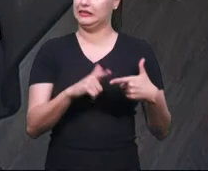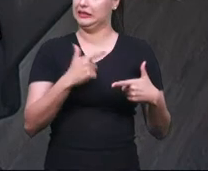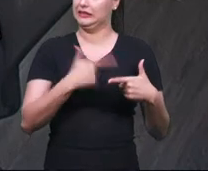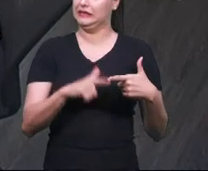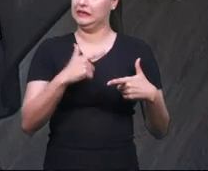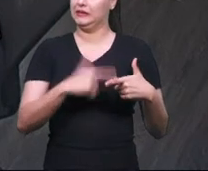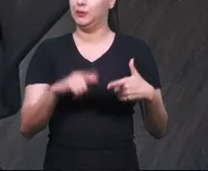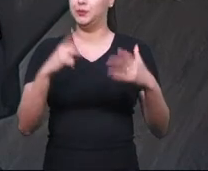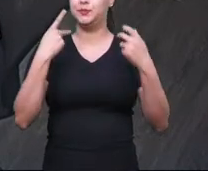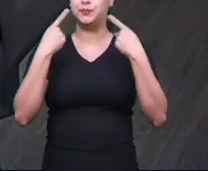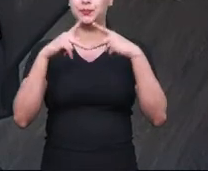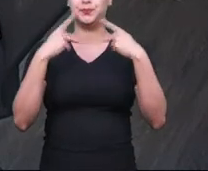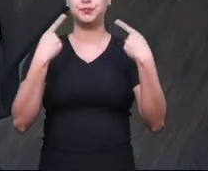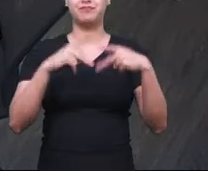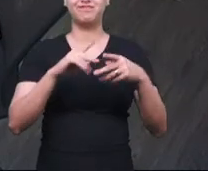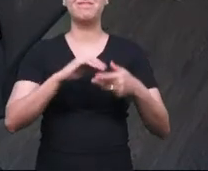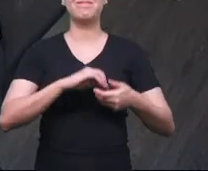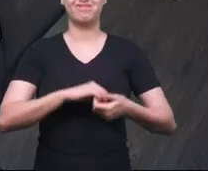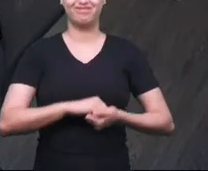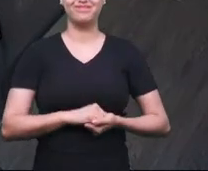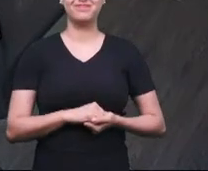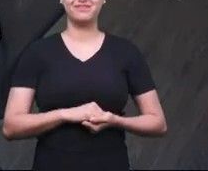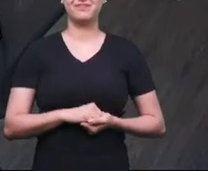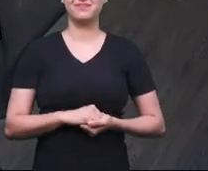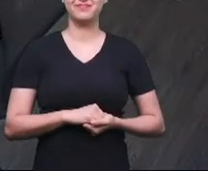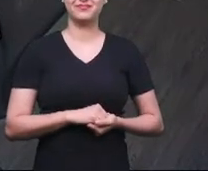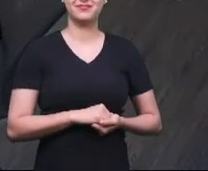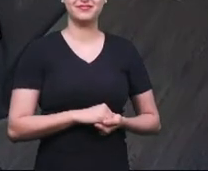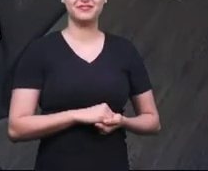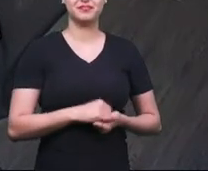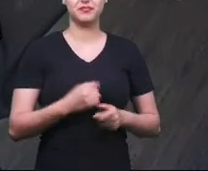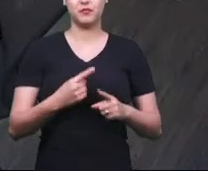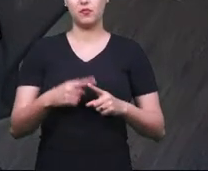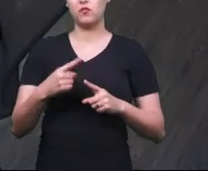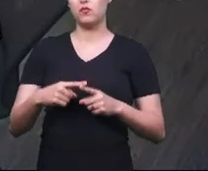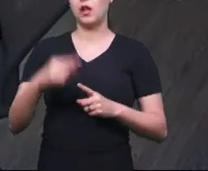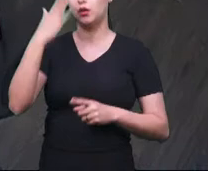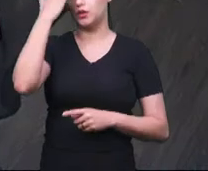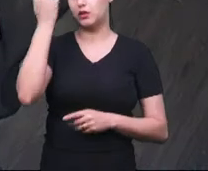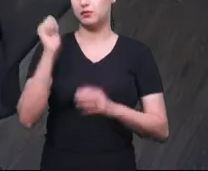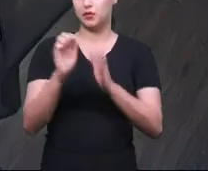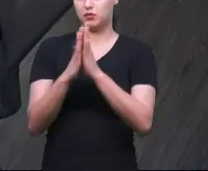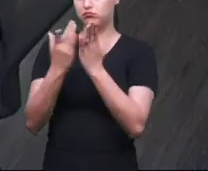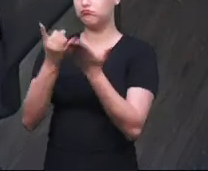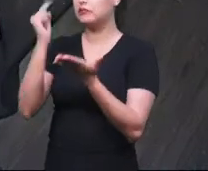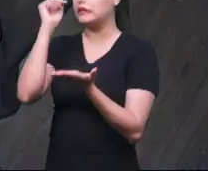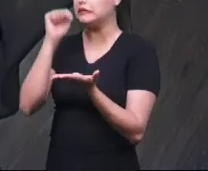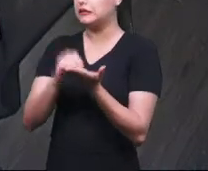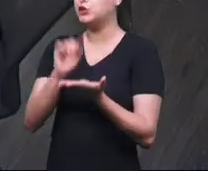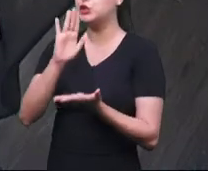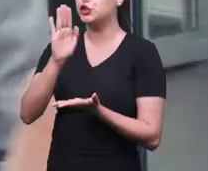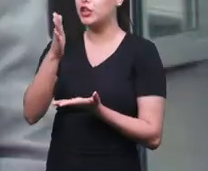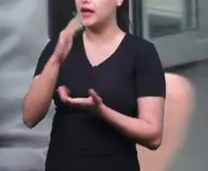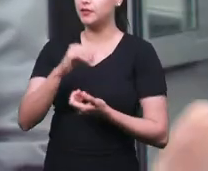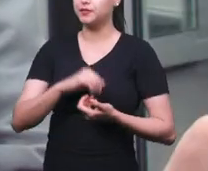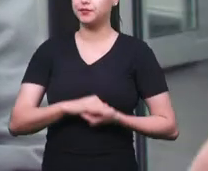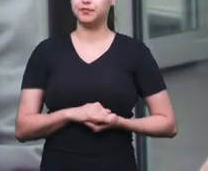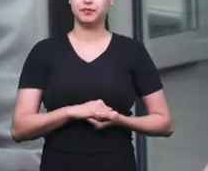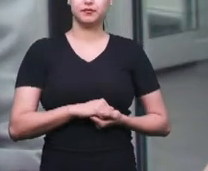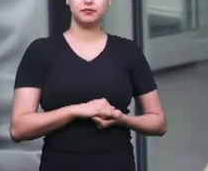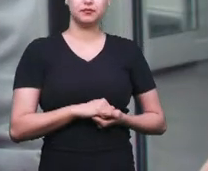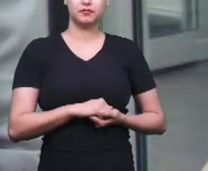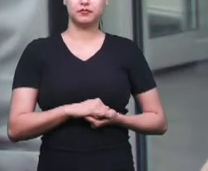é? Porque e já sabia consultar a palavra, aí perguntei ao Senhor se, olha,